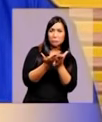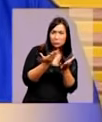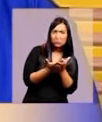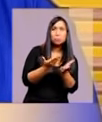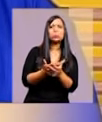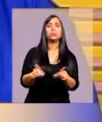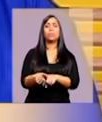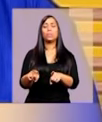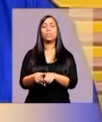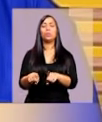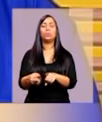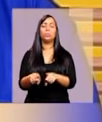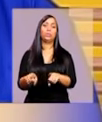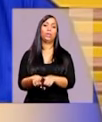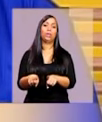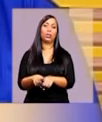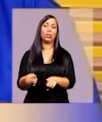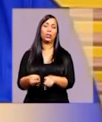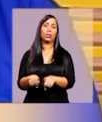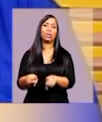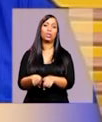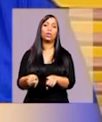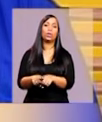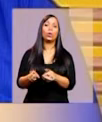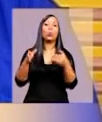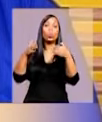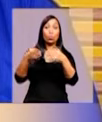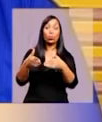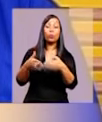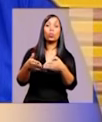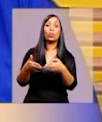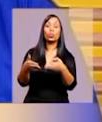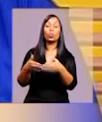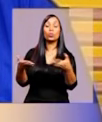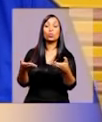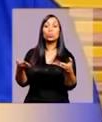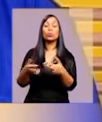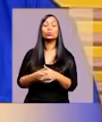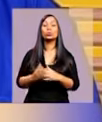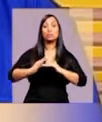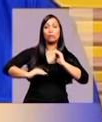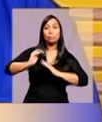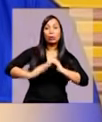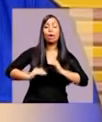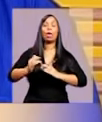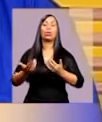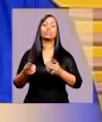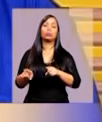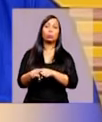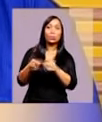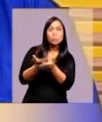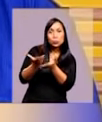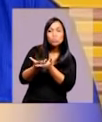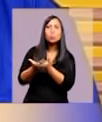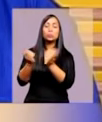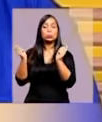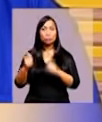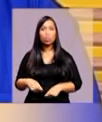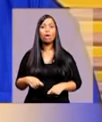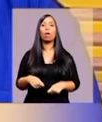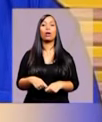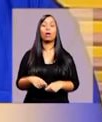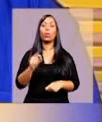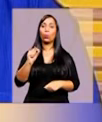dos estudos e através da prática budista, olhando pelo ponto de vista de um budista, através da prática, através dos estudos,